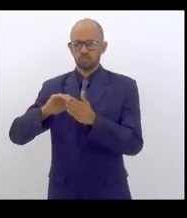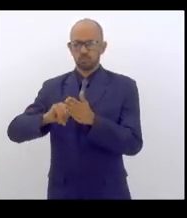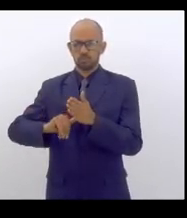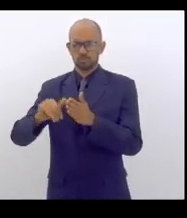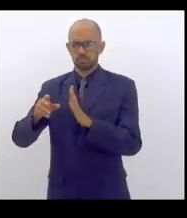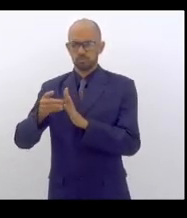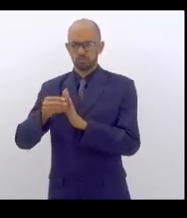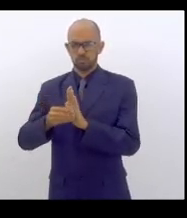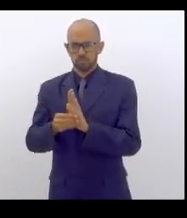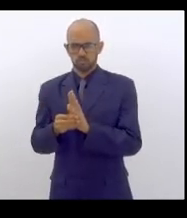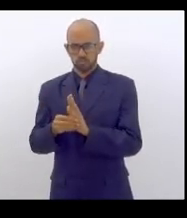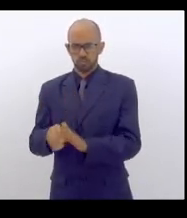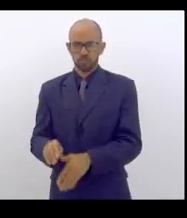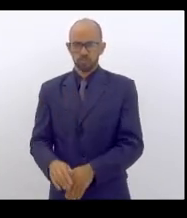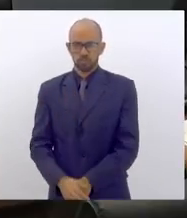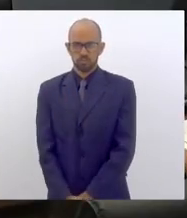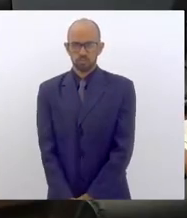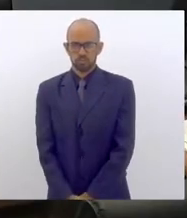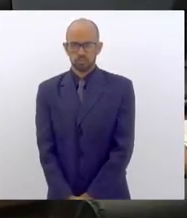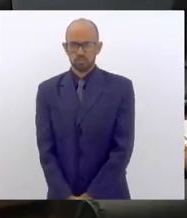pauta?